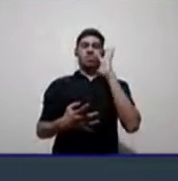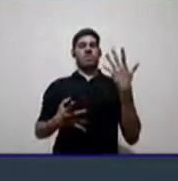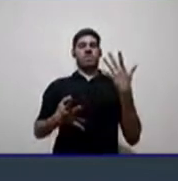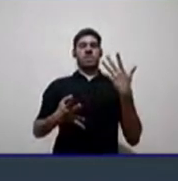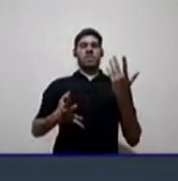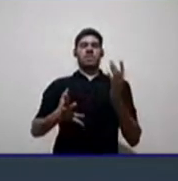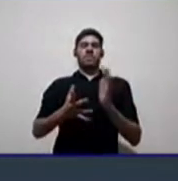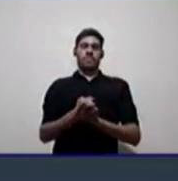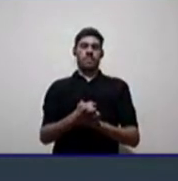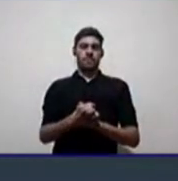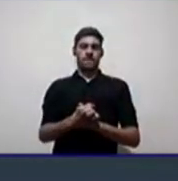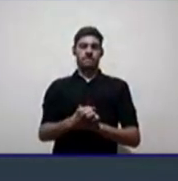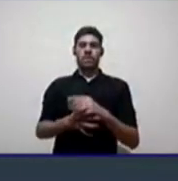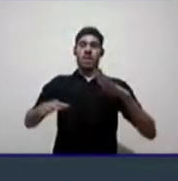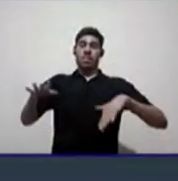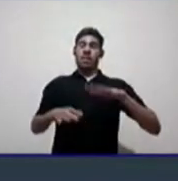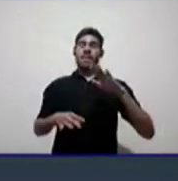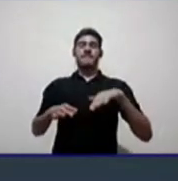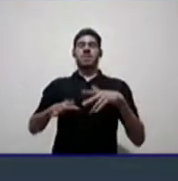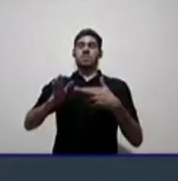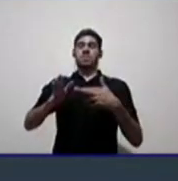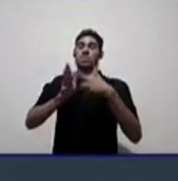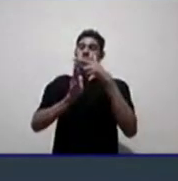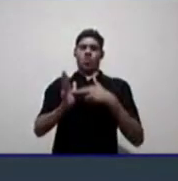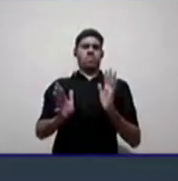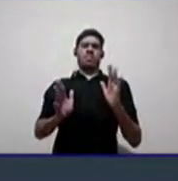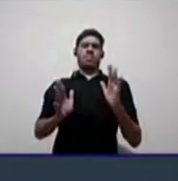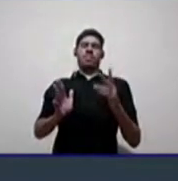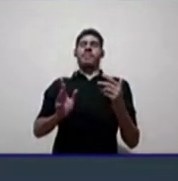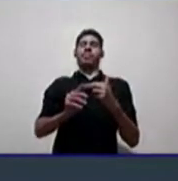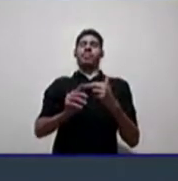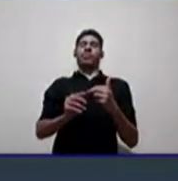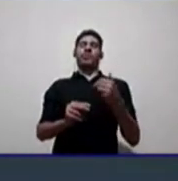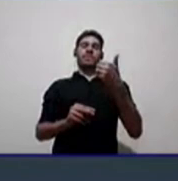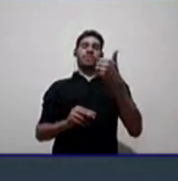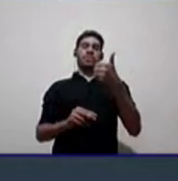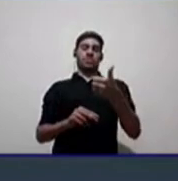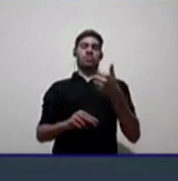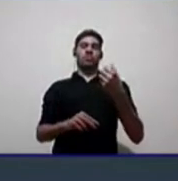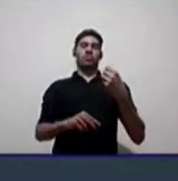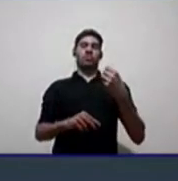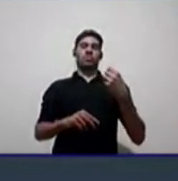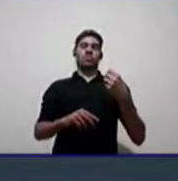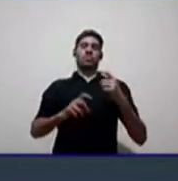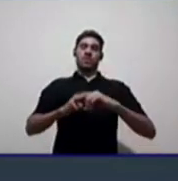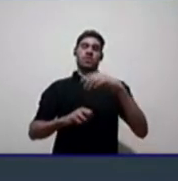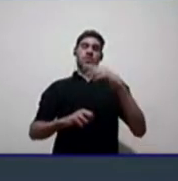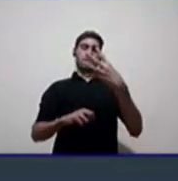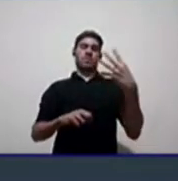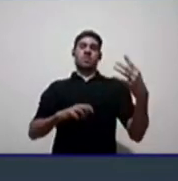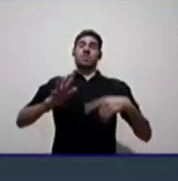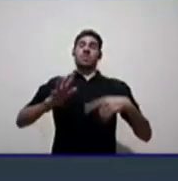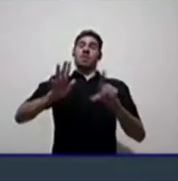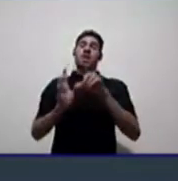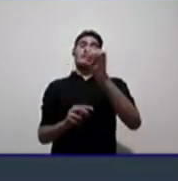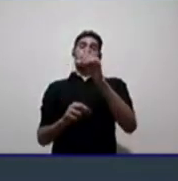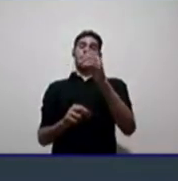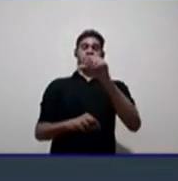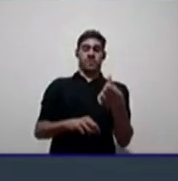subsume ao comando normativo contido no inciso 1 do artigo 44 da Lei 9096, sendo,